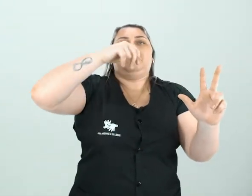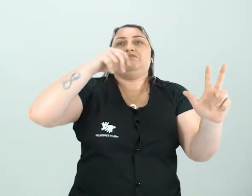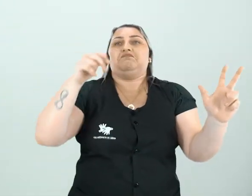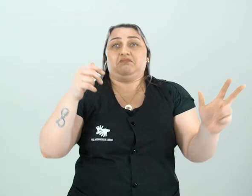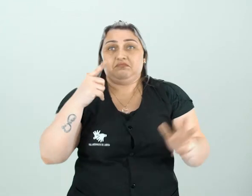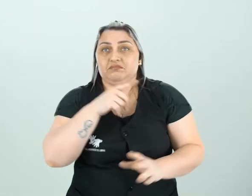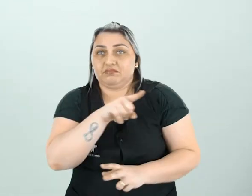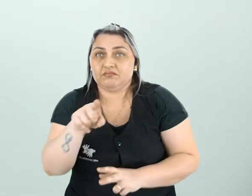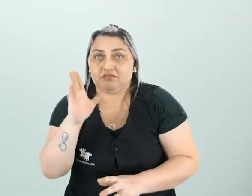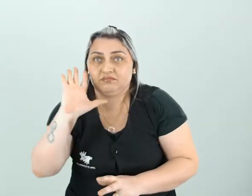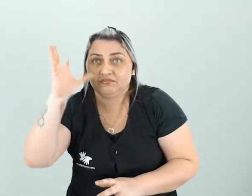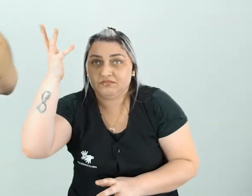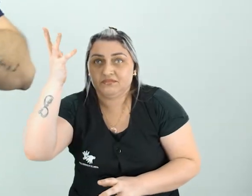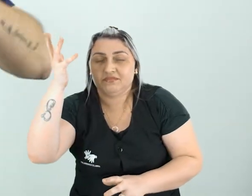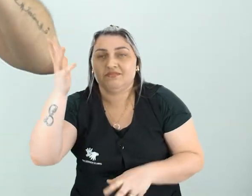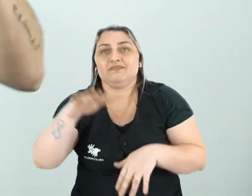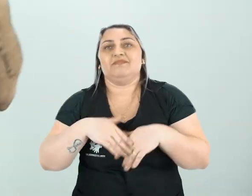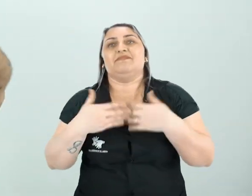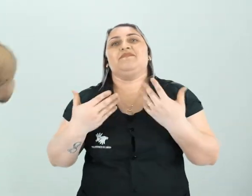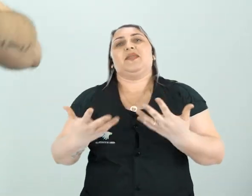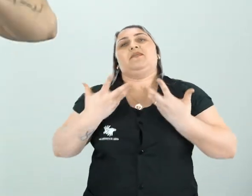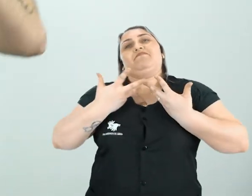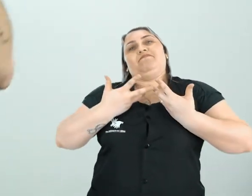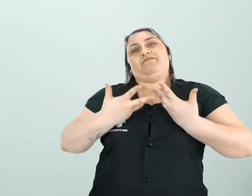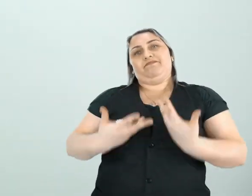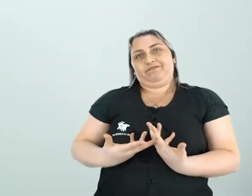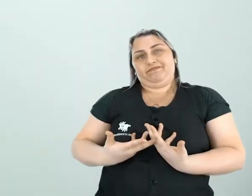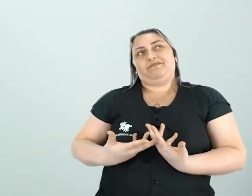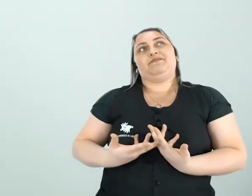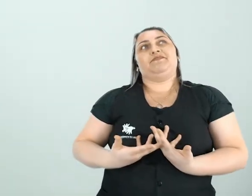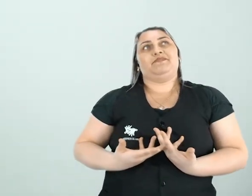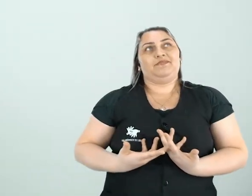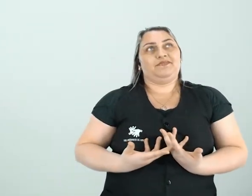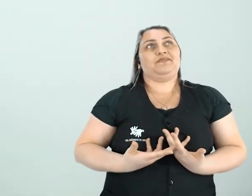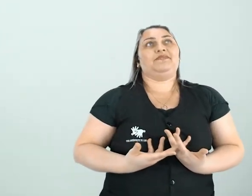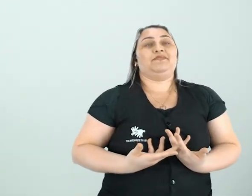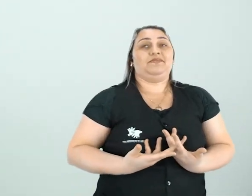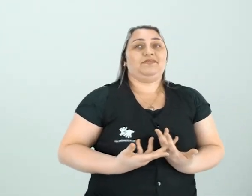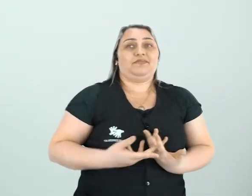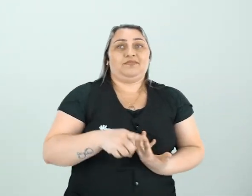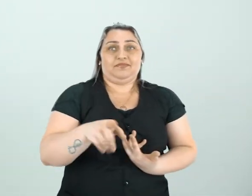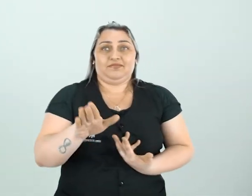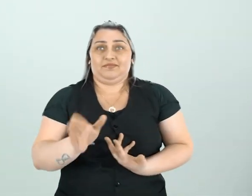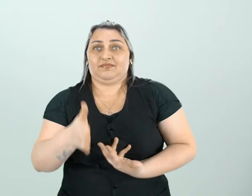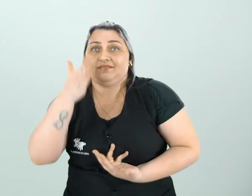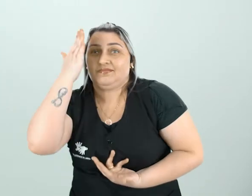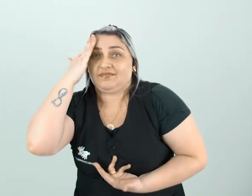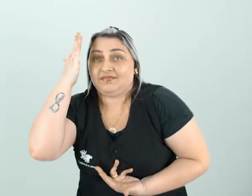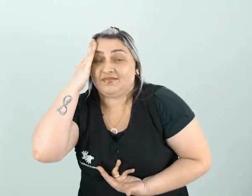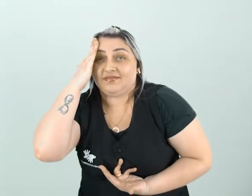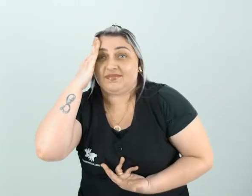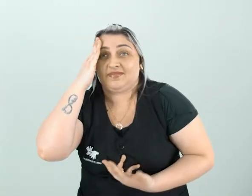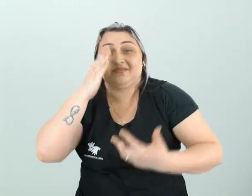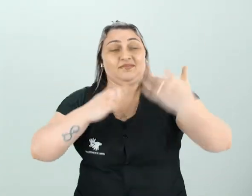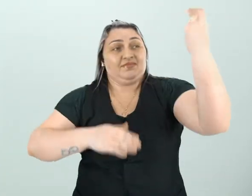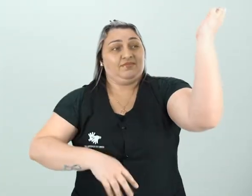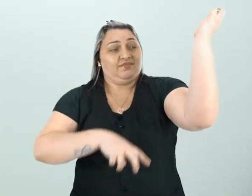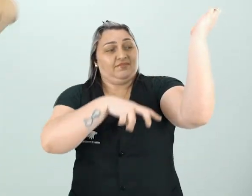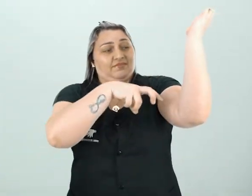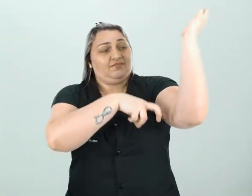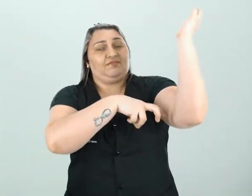Não foi assim que aconteceu. E ela se cansou. Porque você já imaginou você ficar debaixo de um